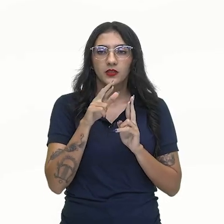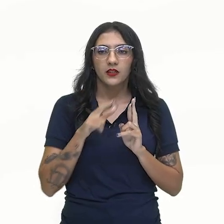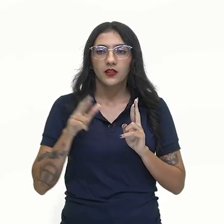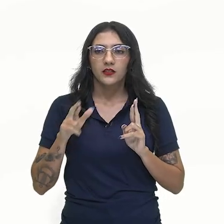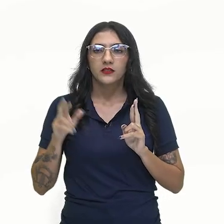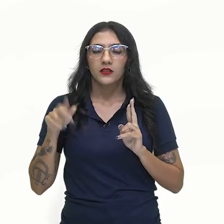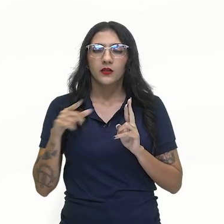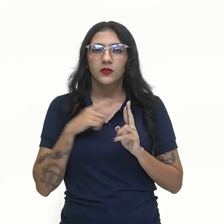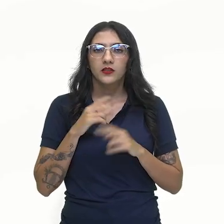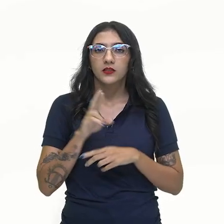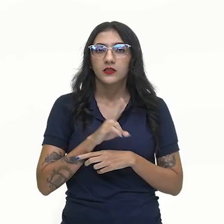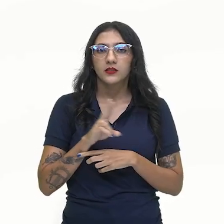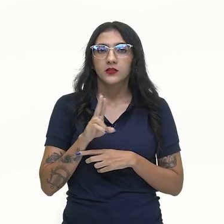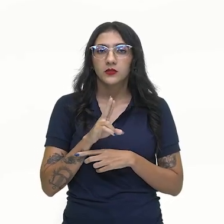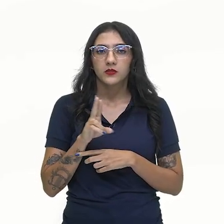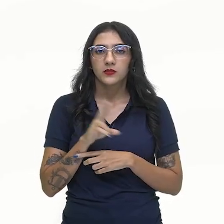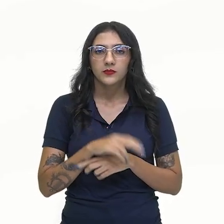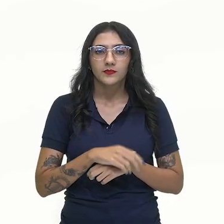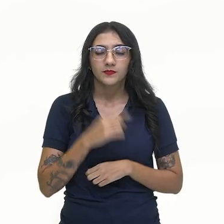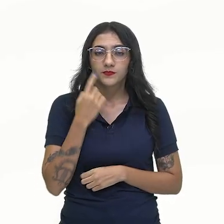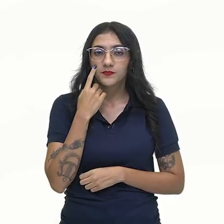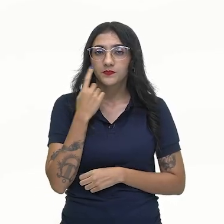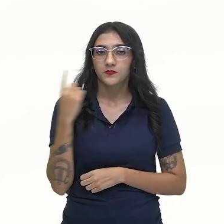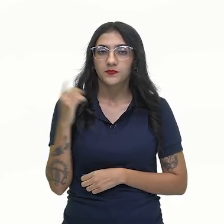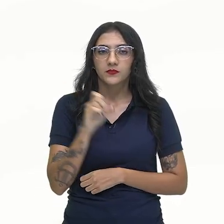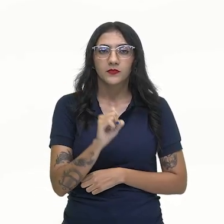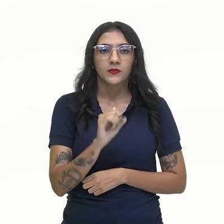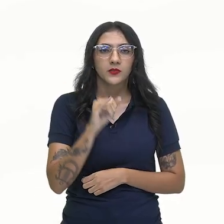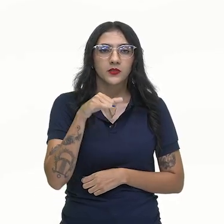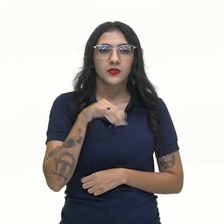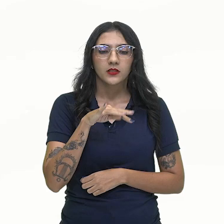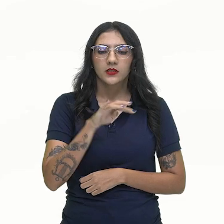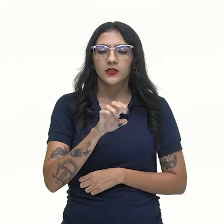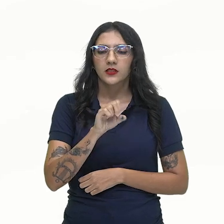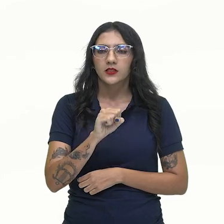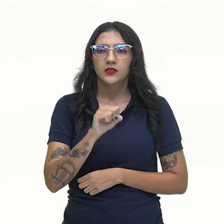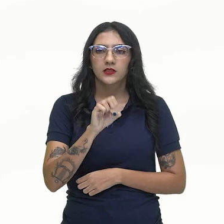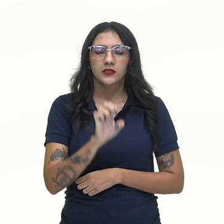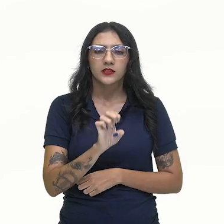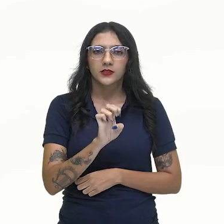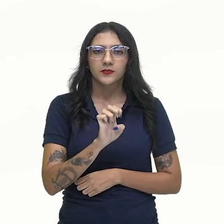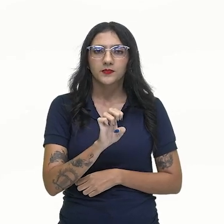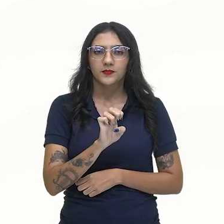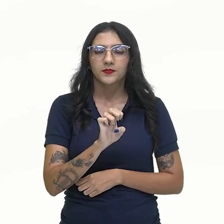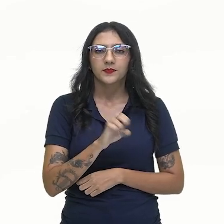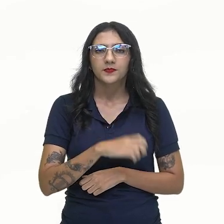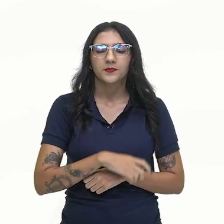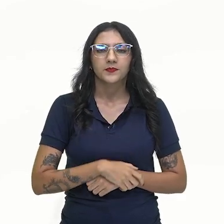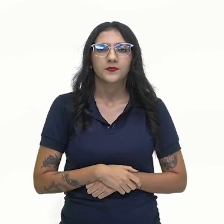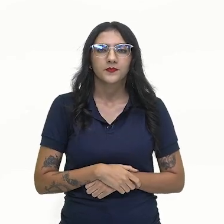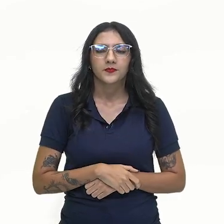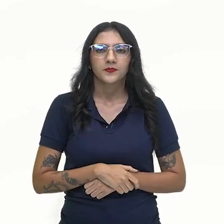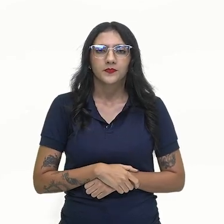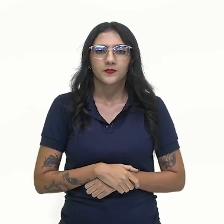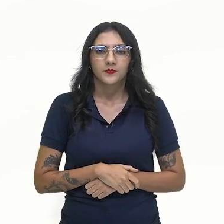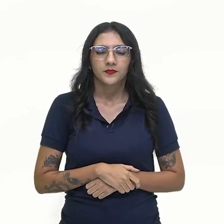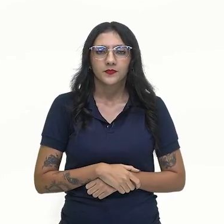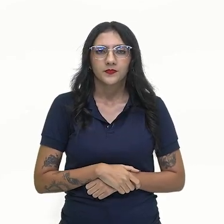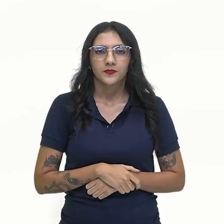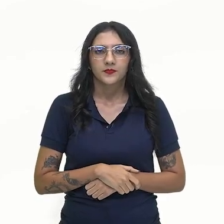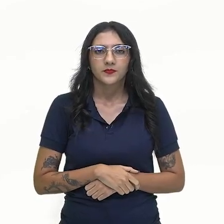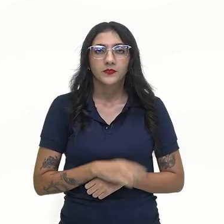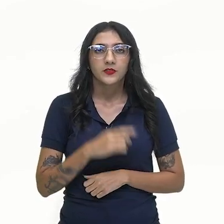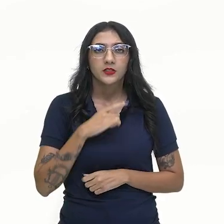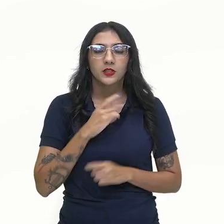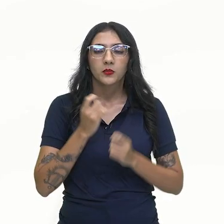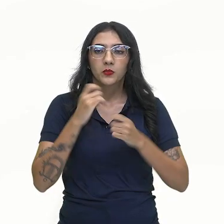chamada de síntese, tá? É uma reação de síntese, onde, para ser